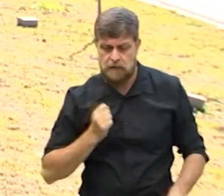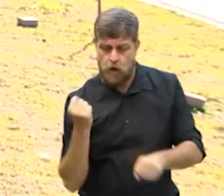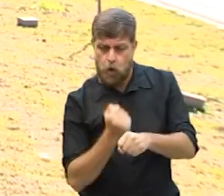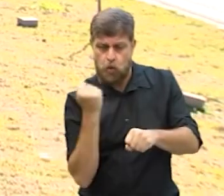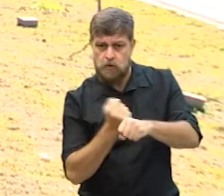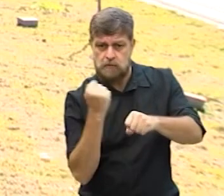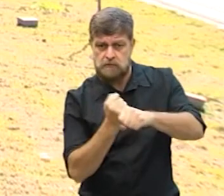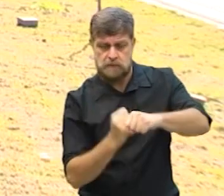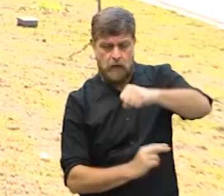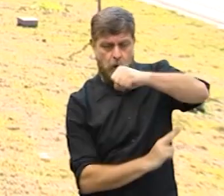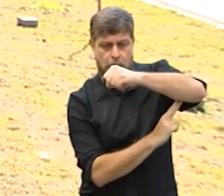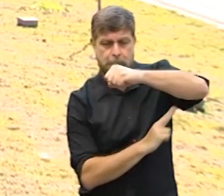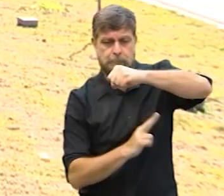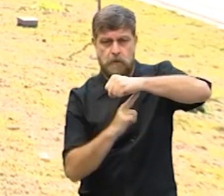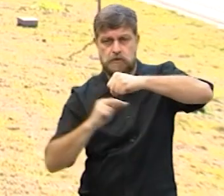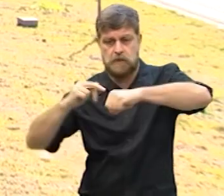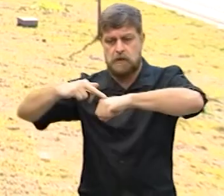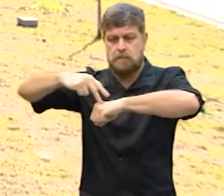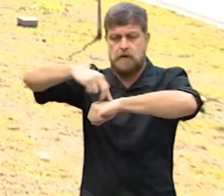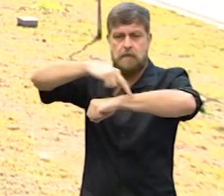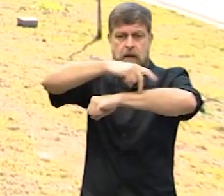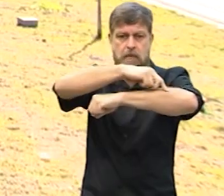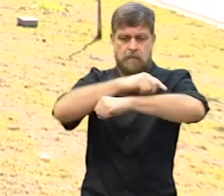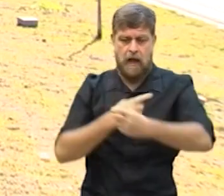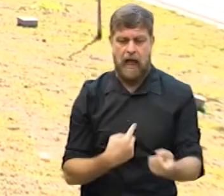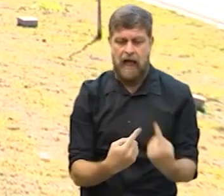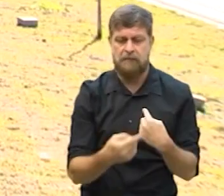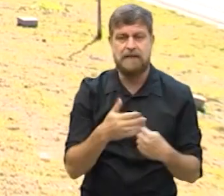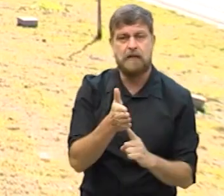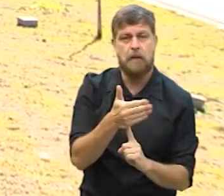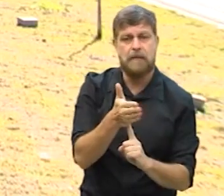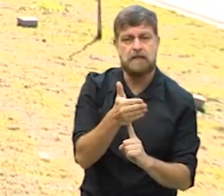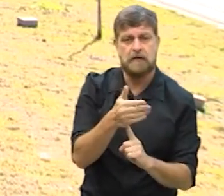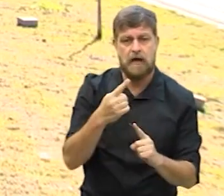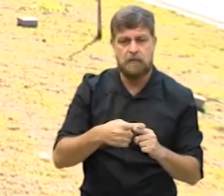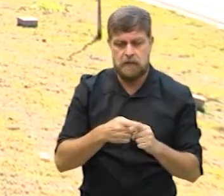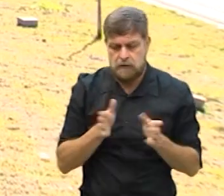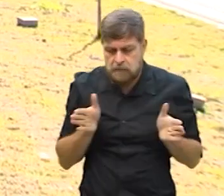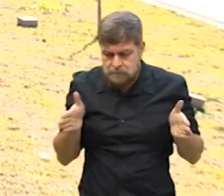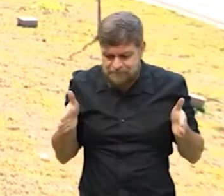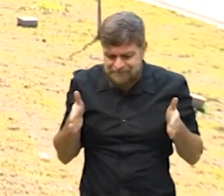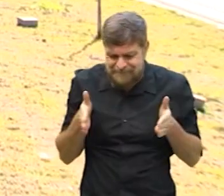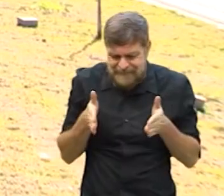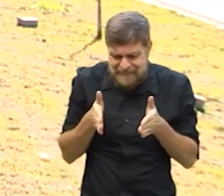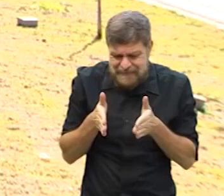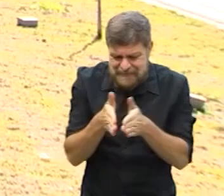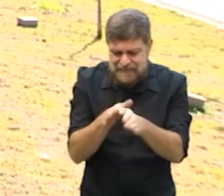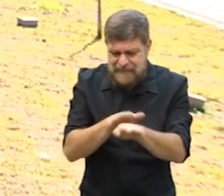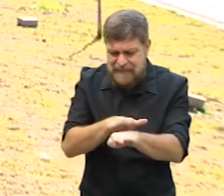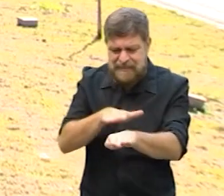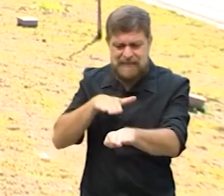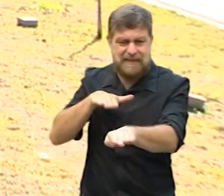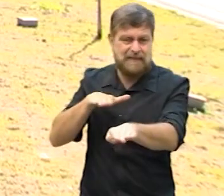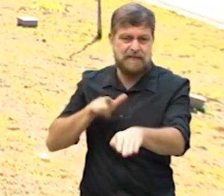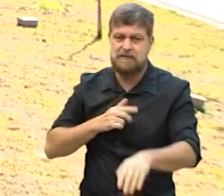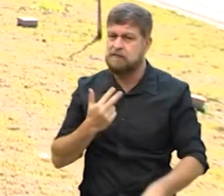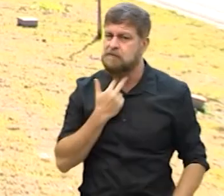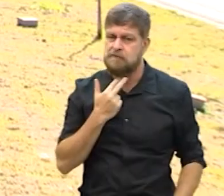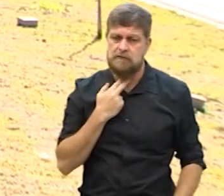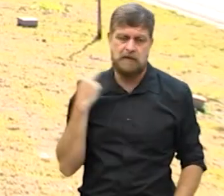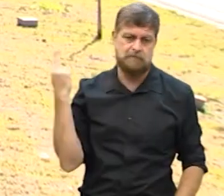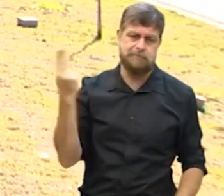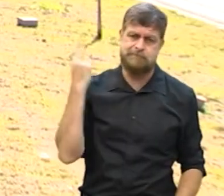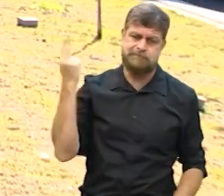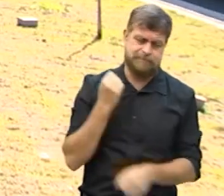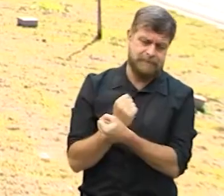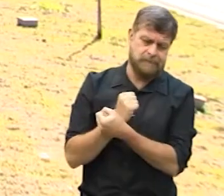agilizar a construção do pontilhão sobre a rodovia dos Bandeirantes. Porque há um estrangulamento na John Boy Dunlop que não